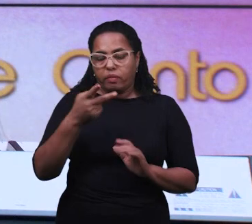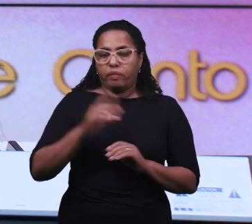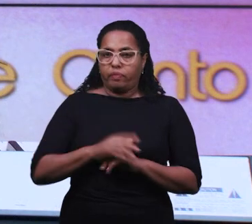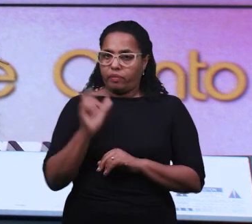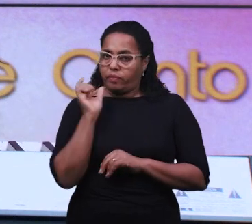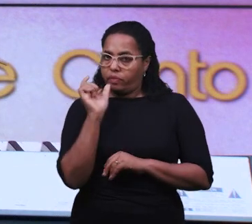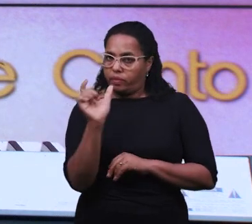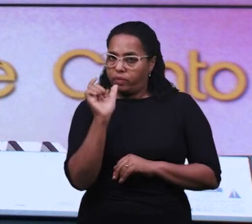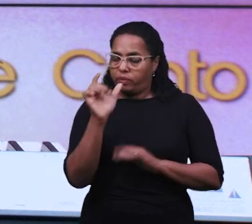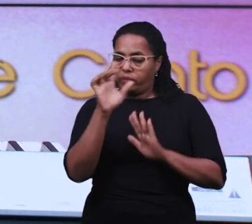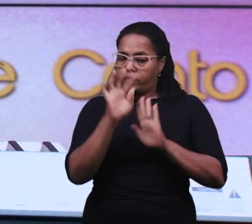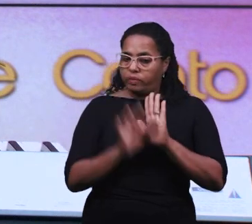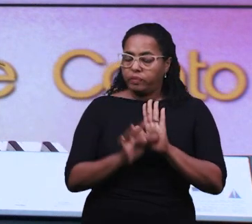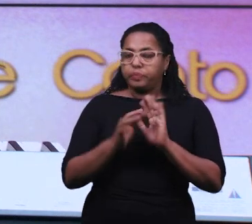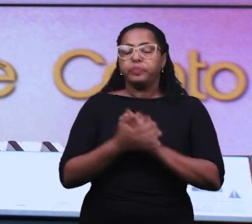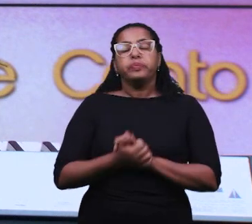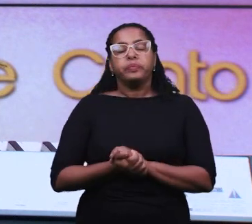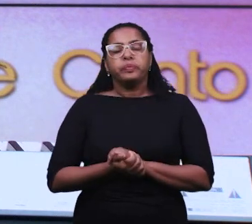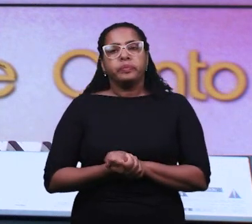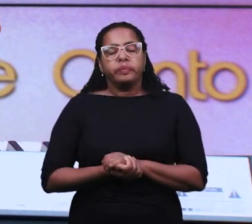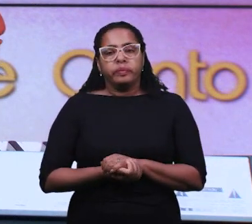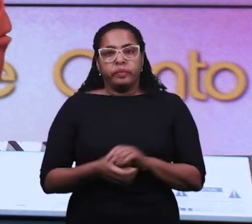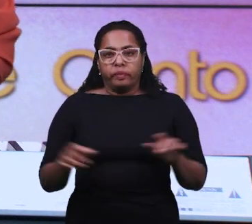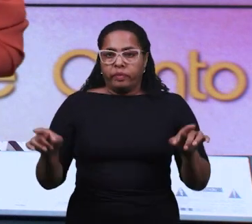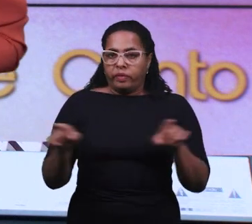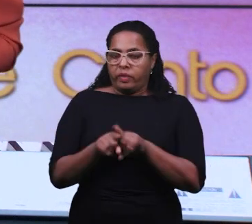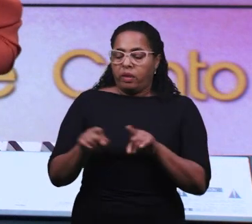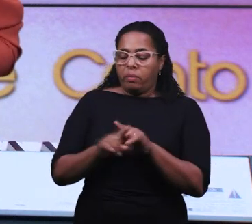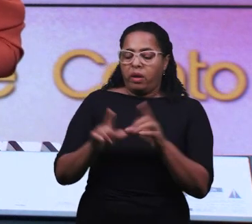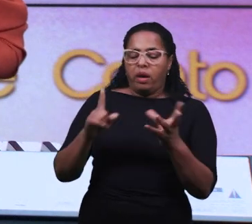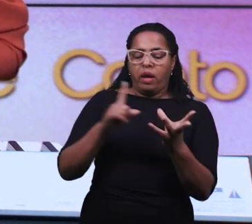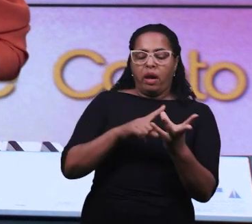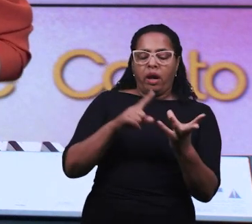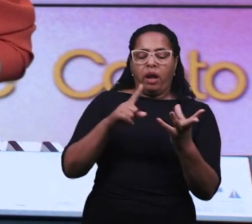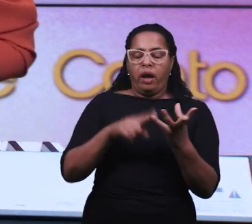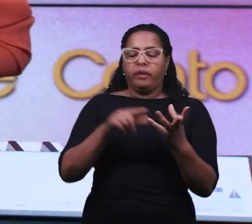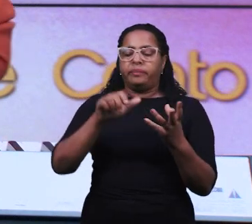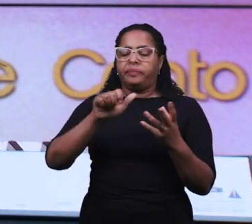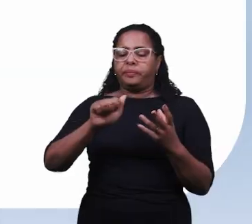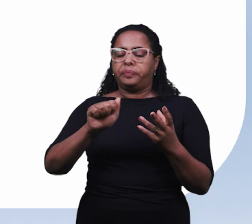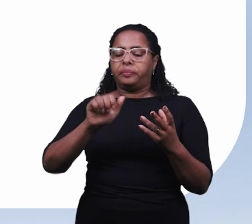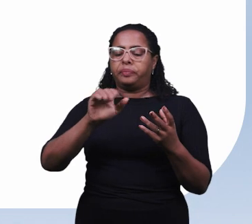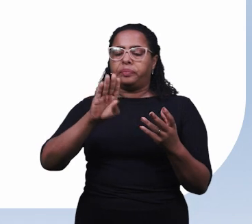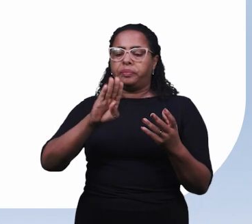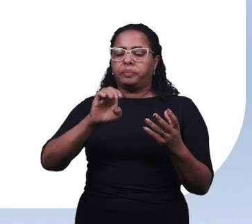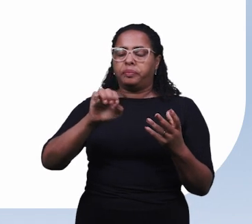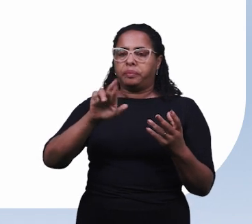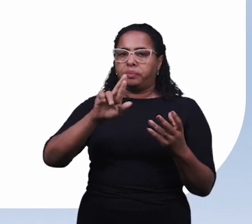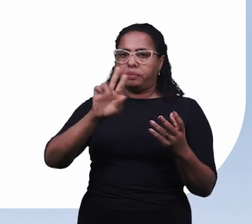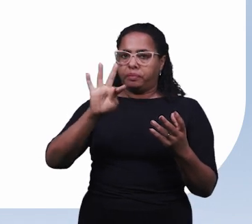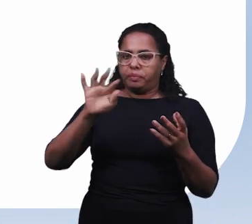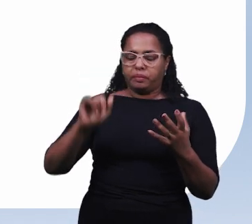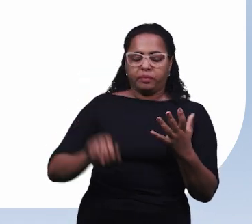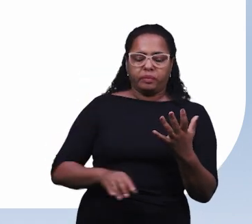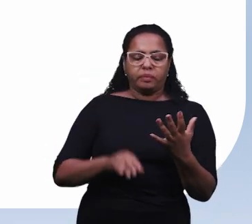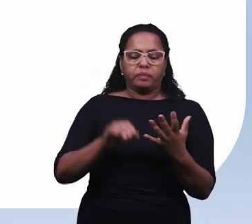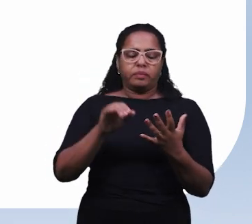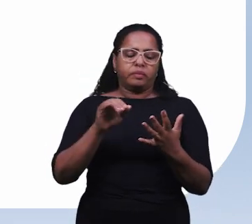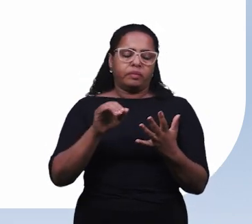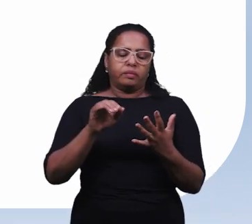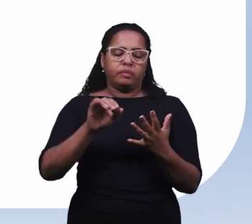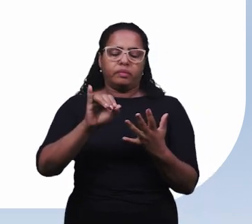palavras. Aqui nós vamos considerar as vogais abertas. Então, nós temos